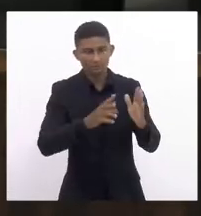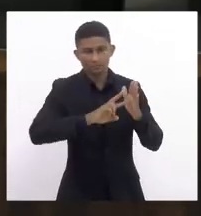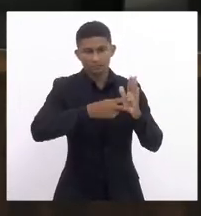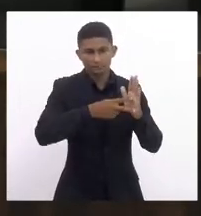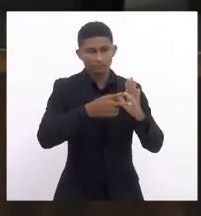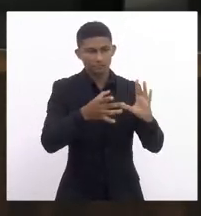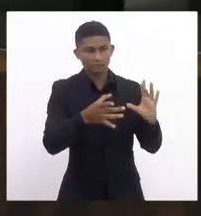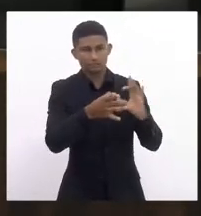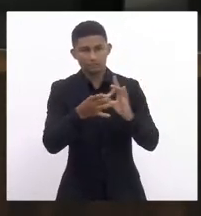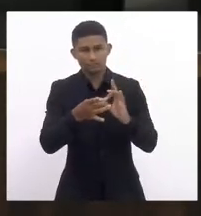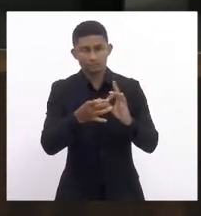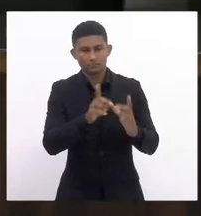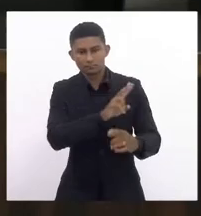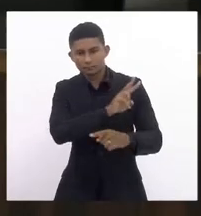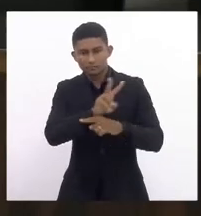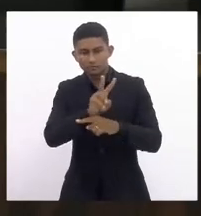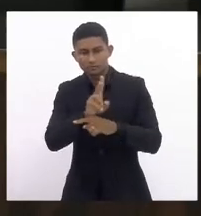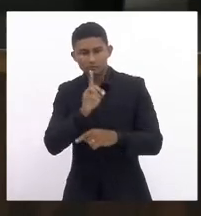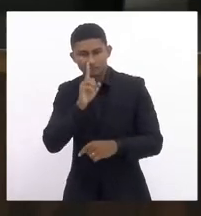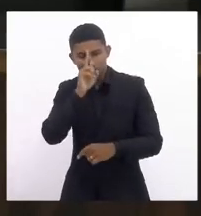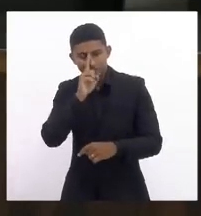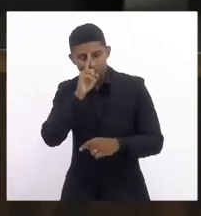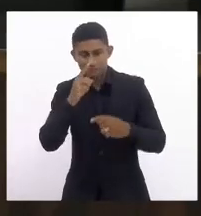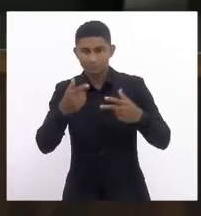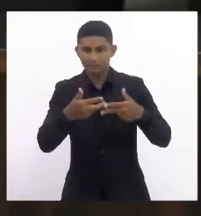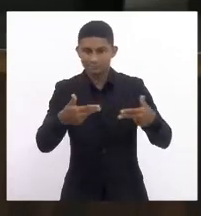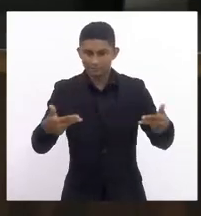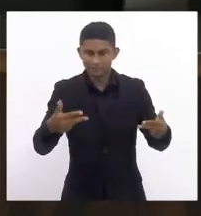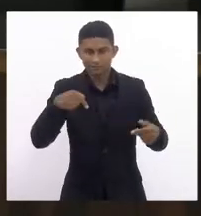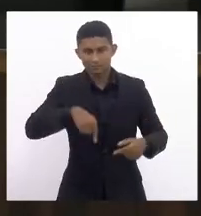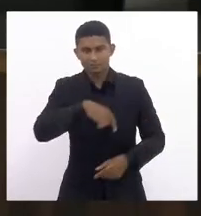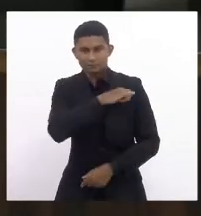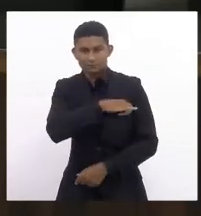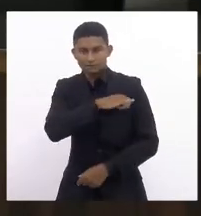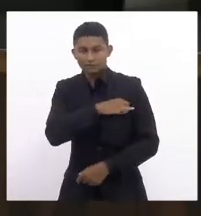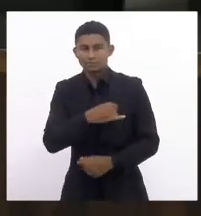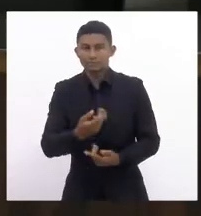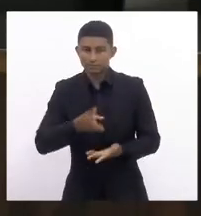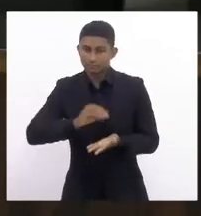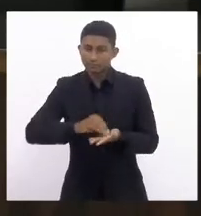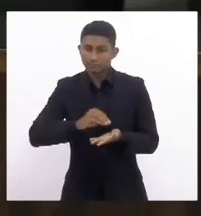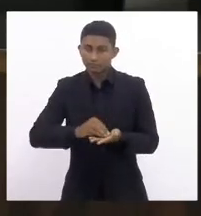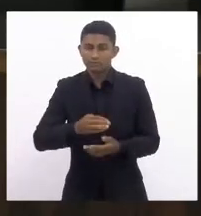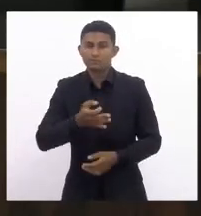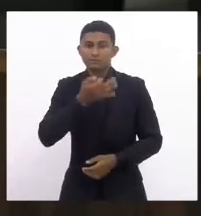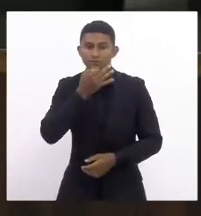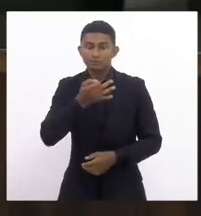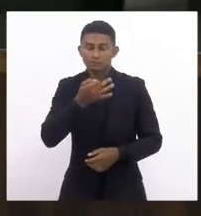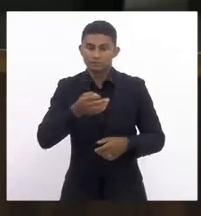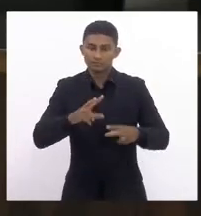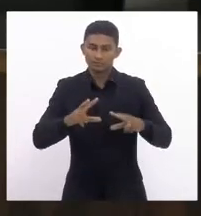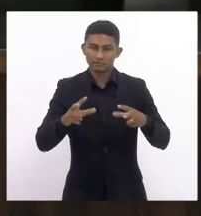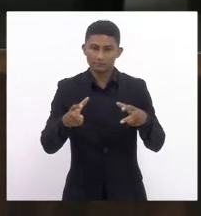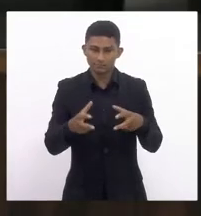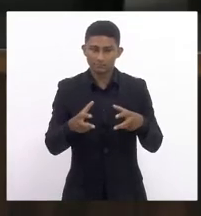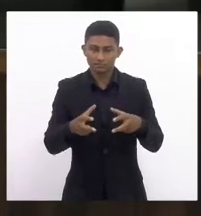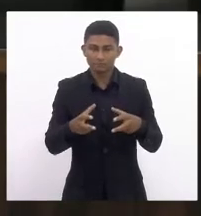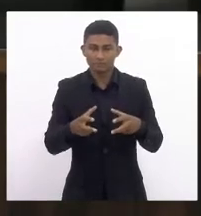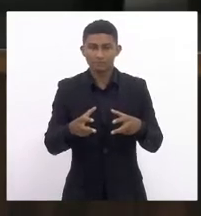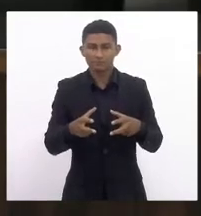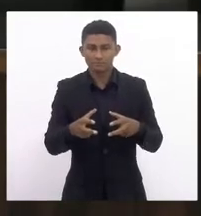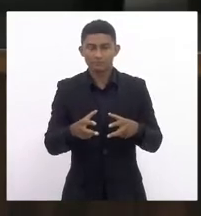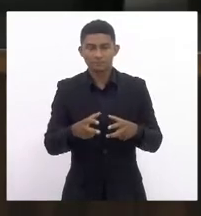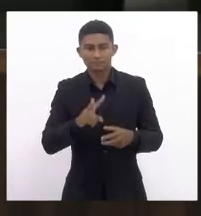Planos e Proteção contra Riscos de Patrimônio no Estado do Rio de Janeiro. Pendendo de parecer, comissão de mentes